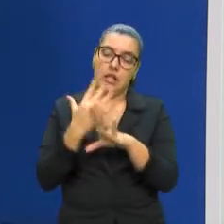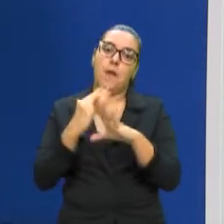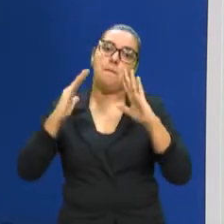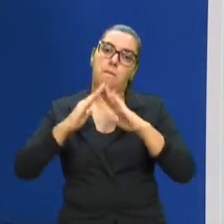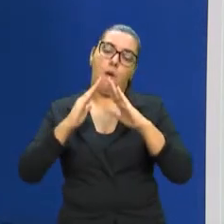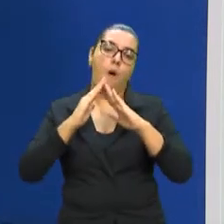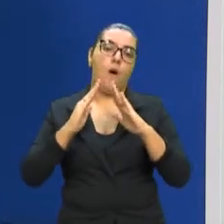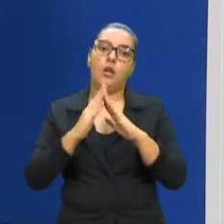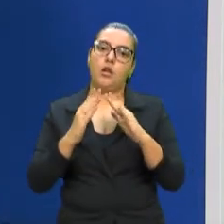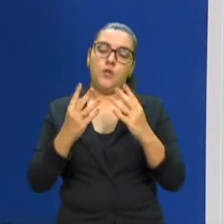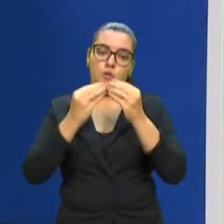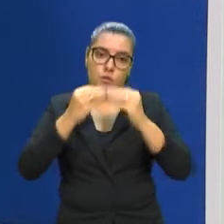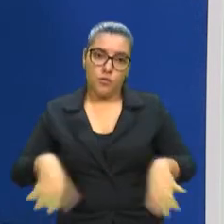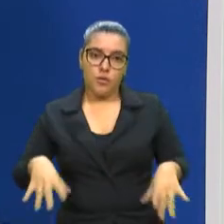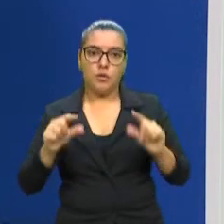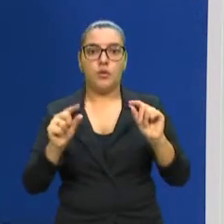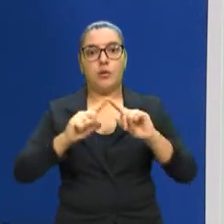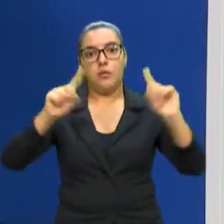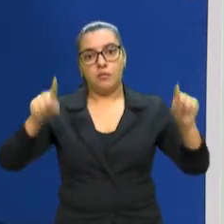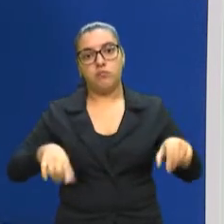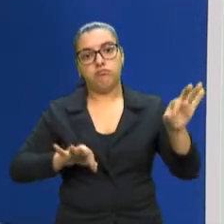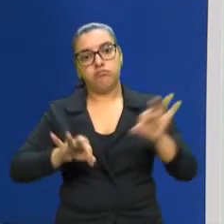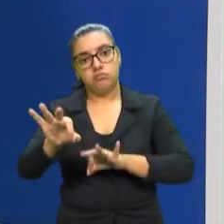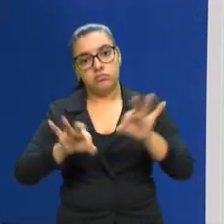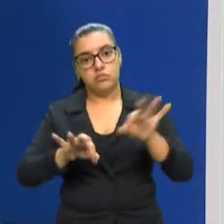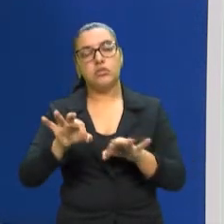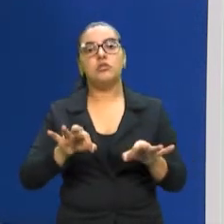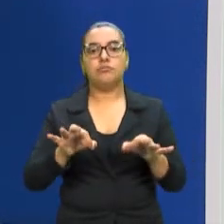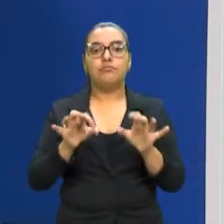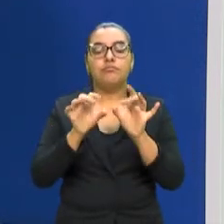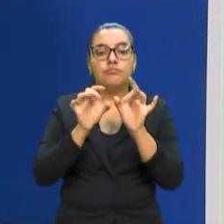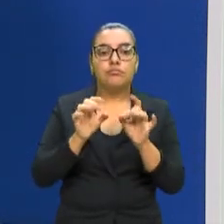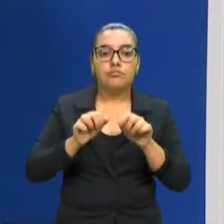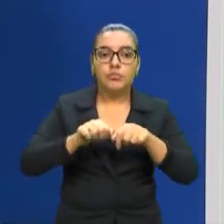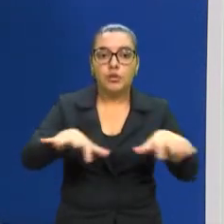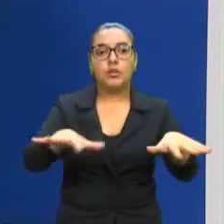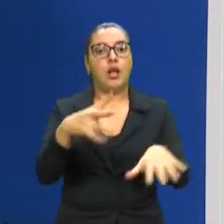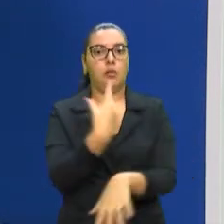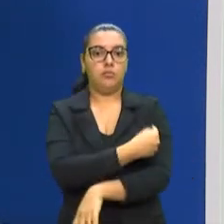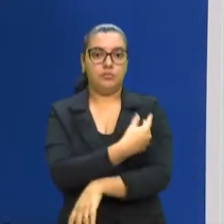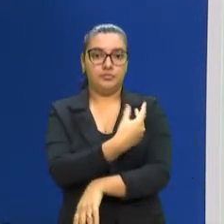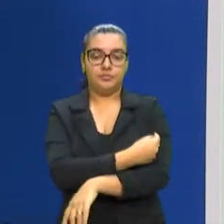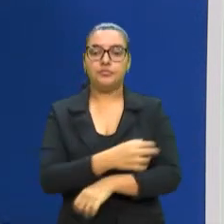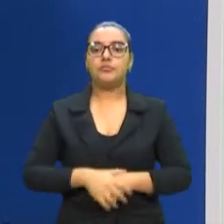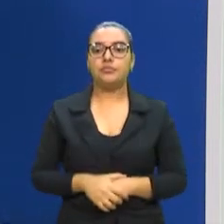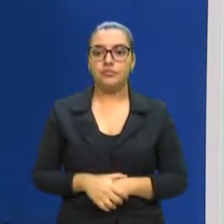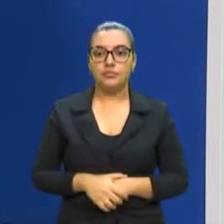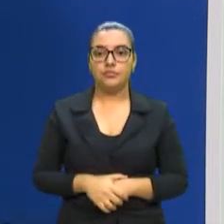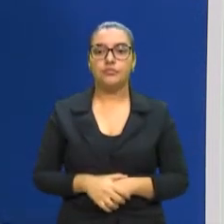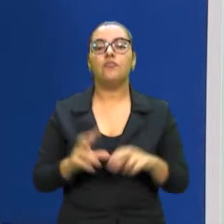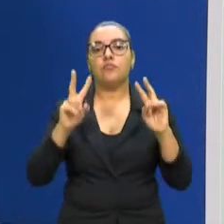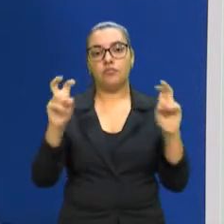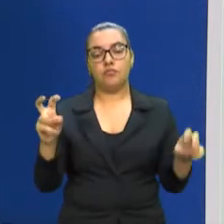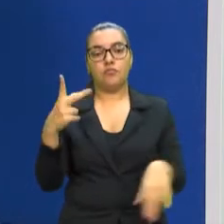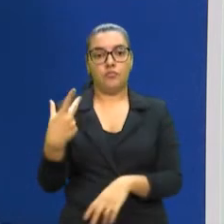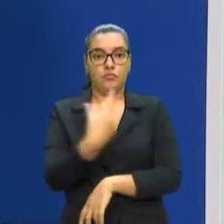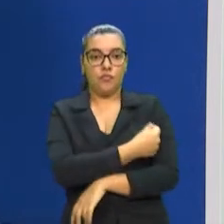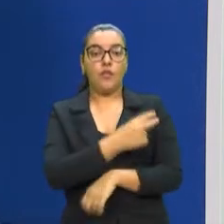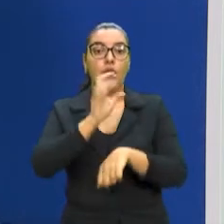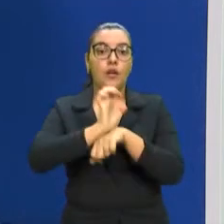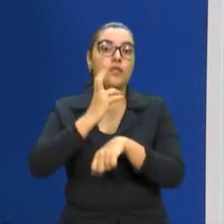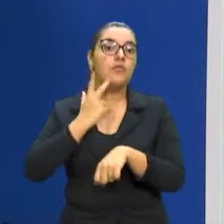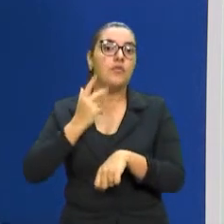não prejudicar o planejamento de distribuição de imunizantes. Ainda sobre vacinação, Fortaleza